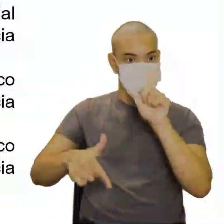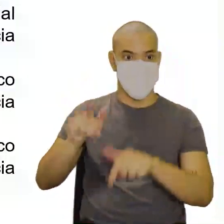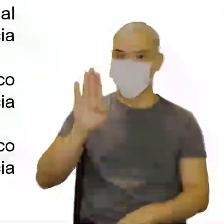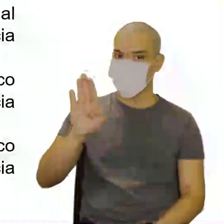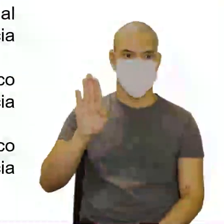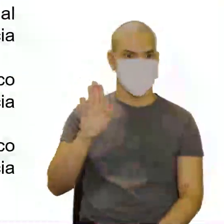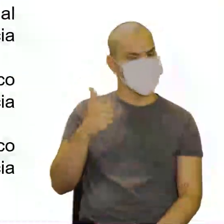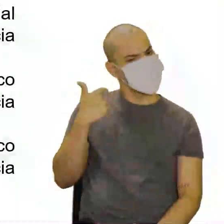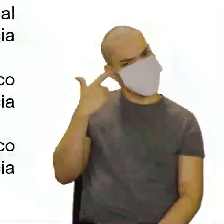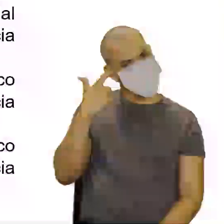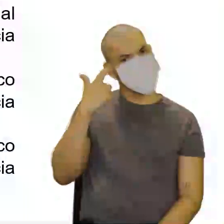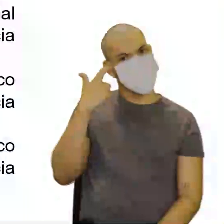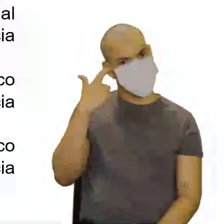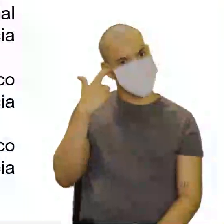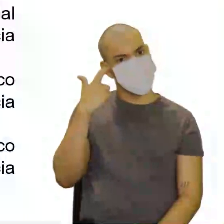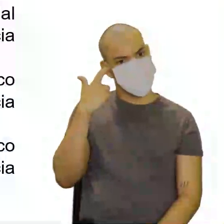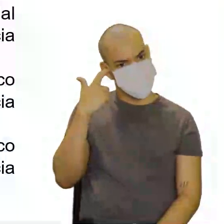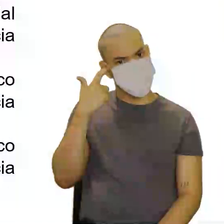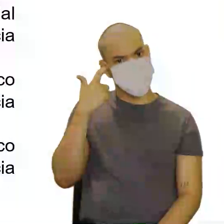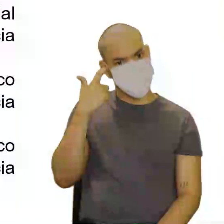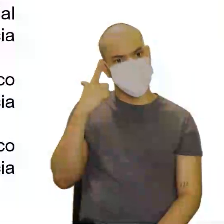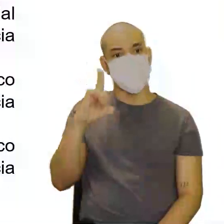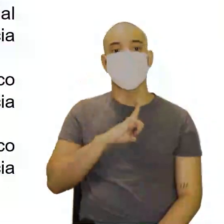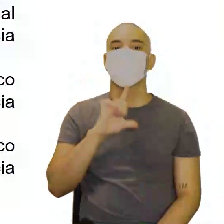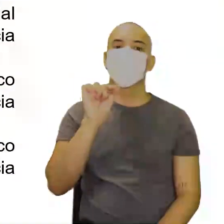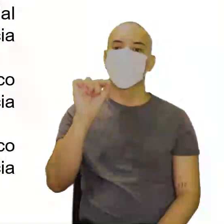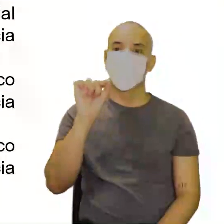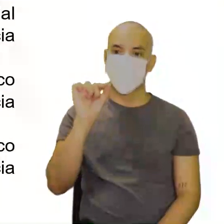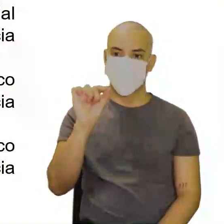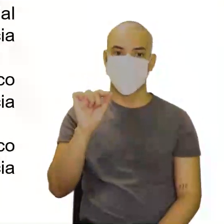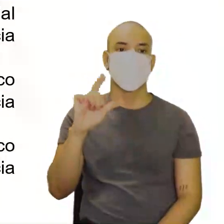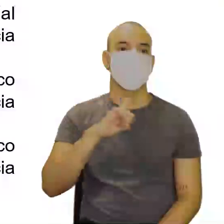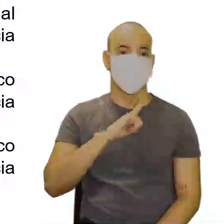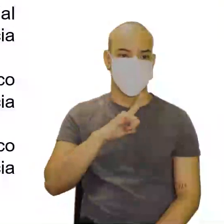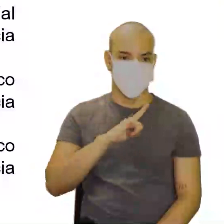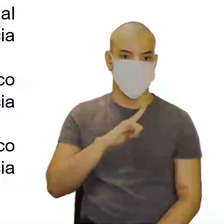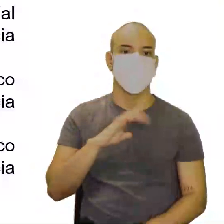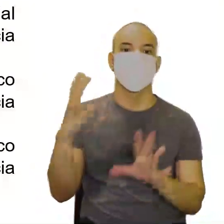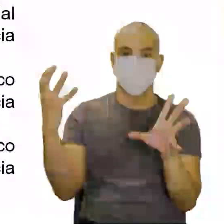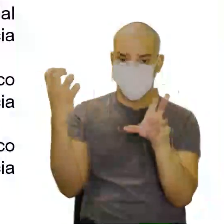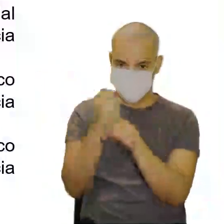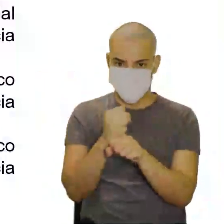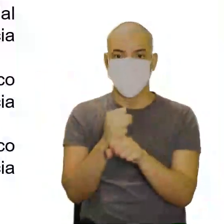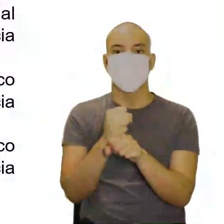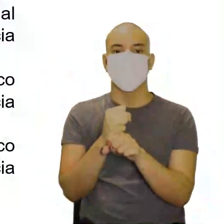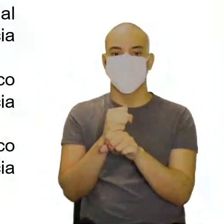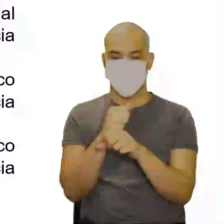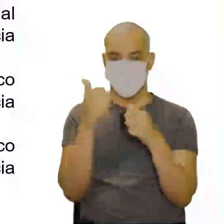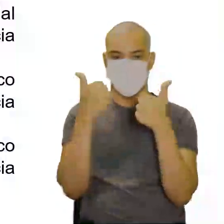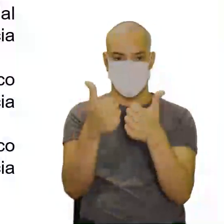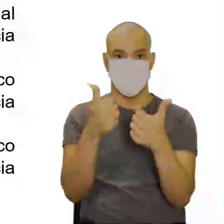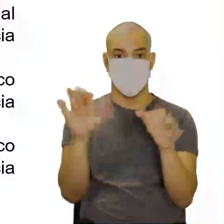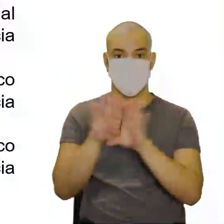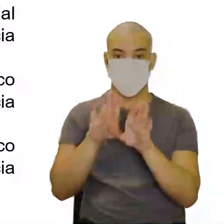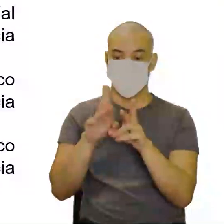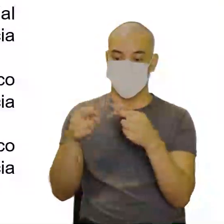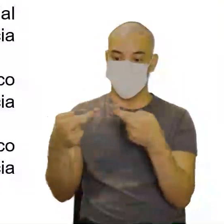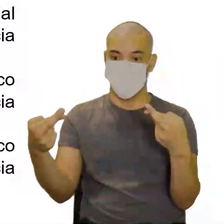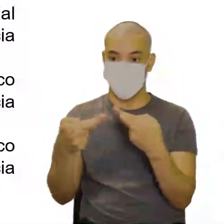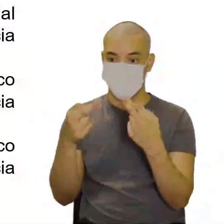furou em nada, né? O que nós vamos ter aqui? As tensões, elas são somadas em série, ok? E a